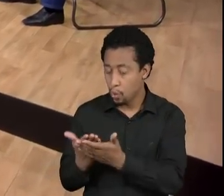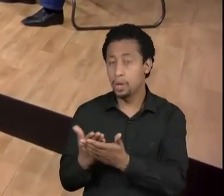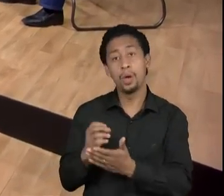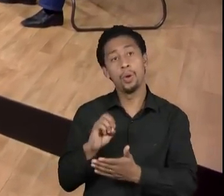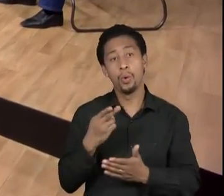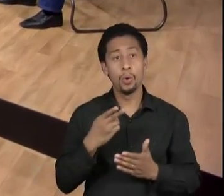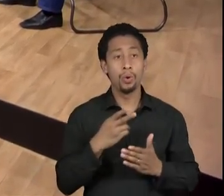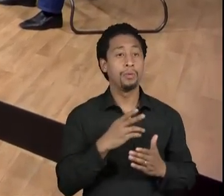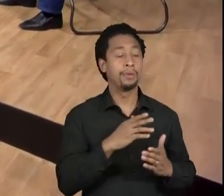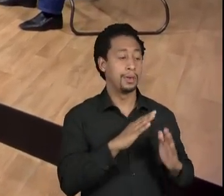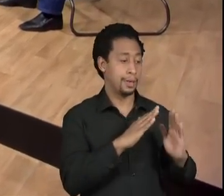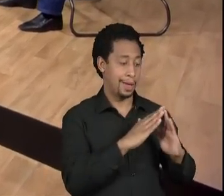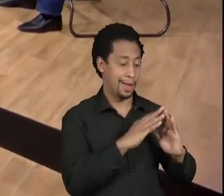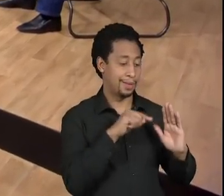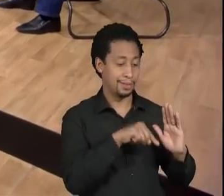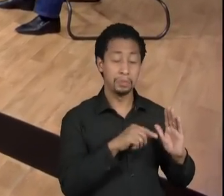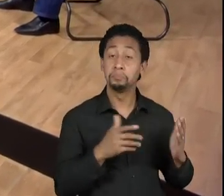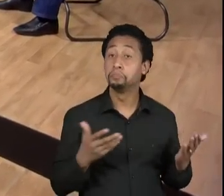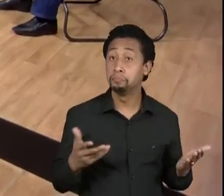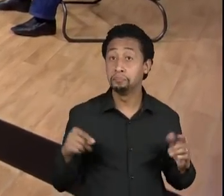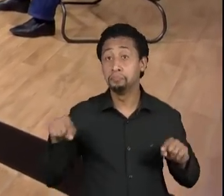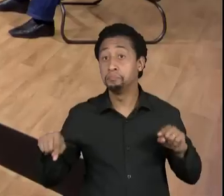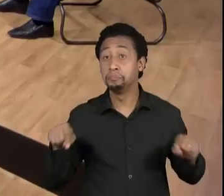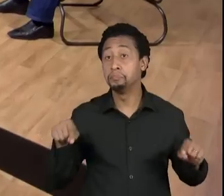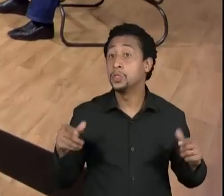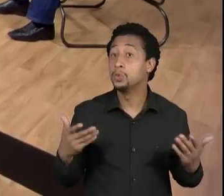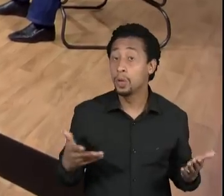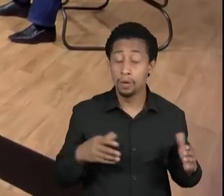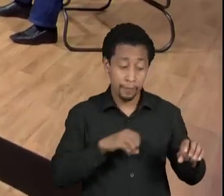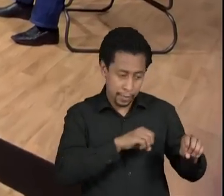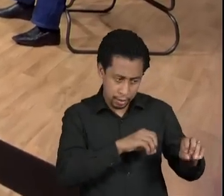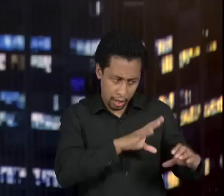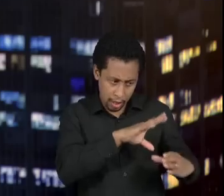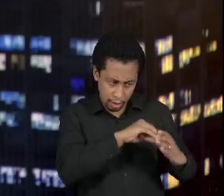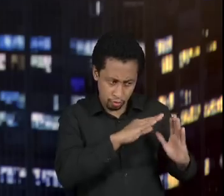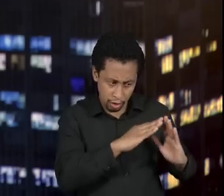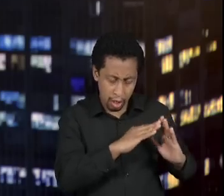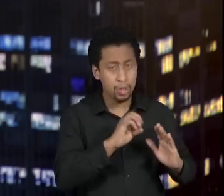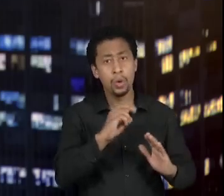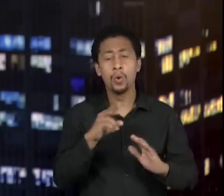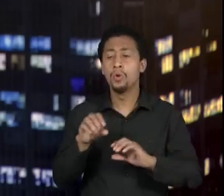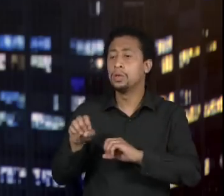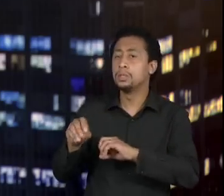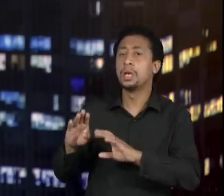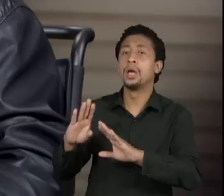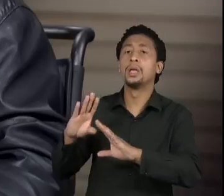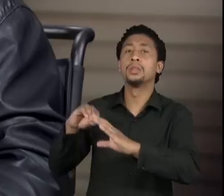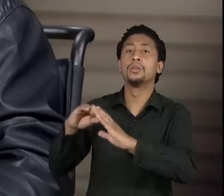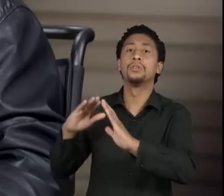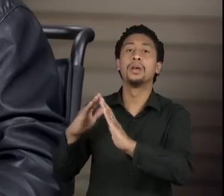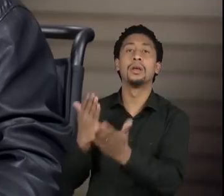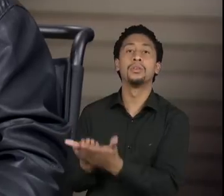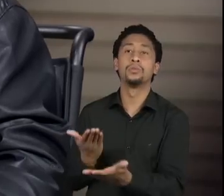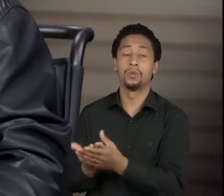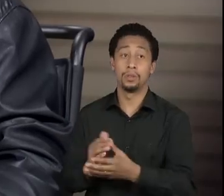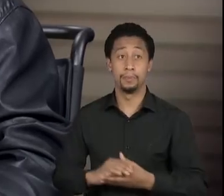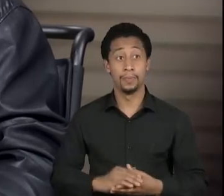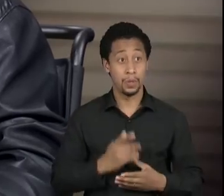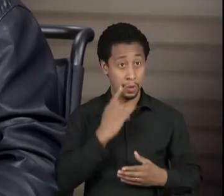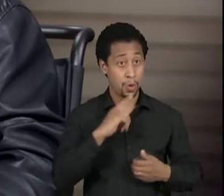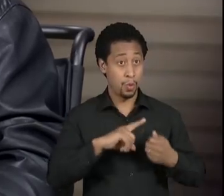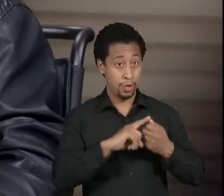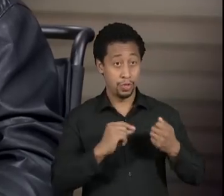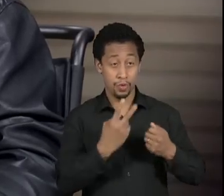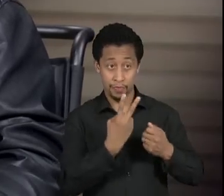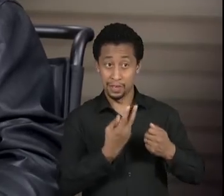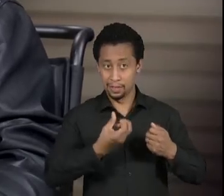para a sua família, se é a escolar ou se é a domiciliar. O artigo 26 da Declaração Universal dos Direitos